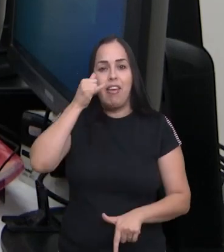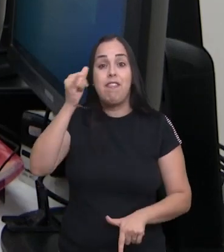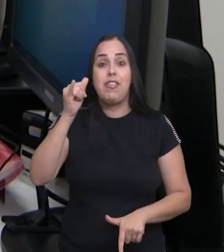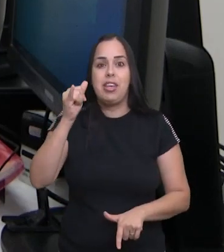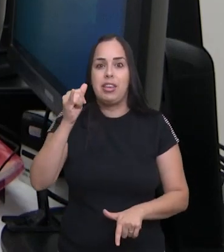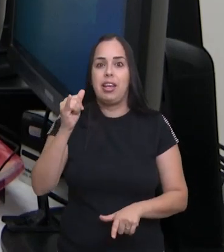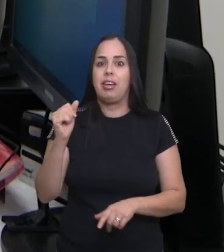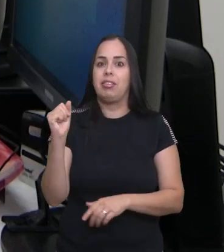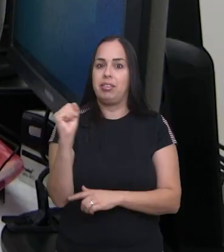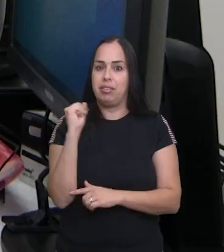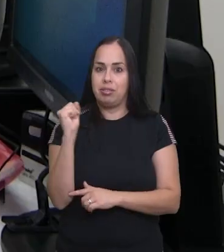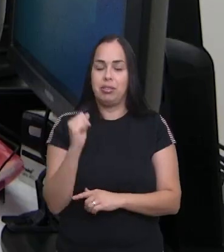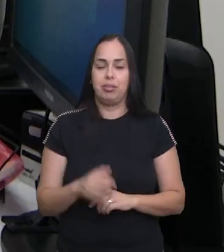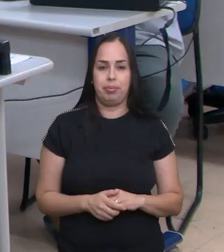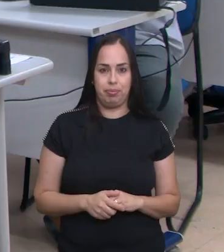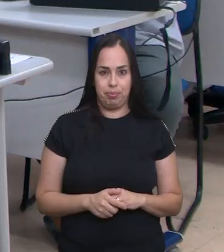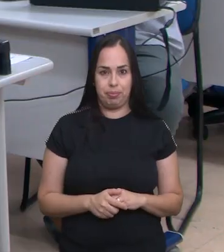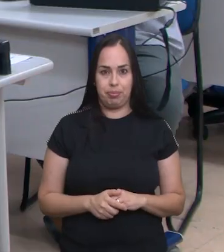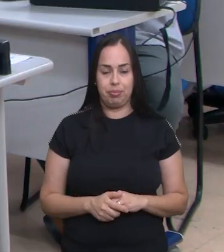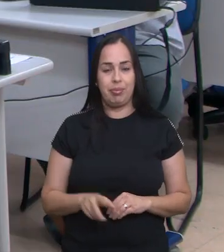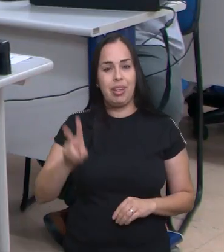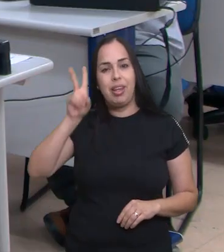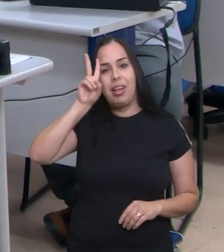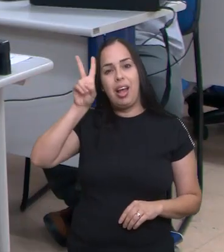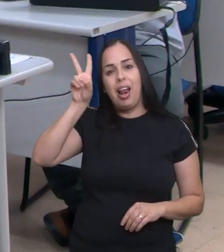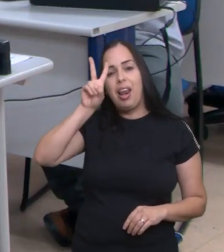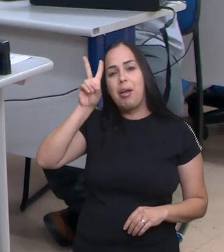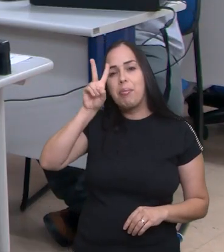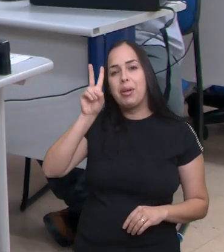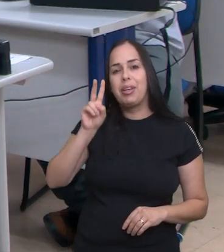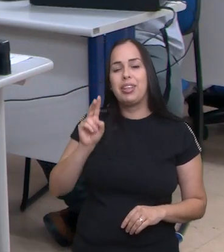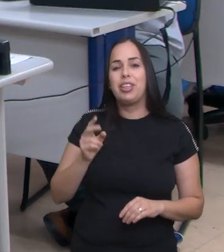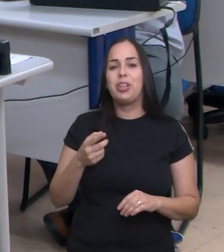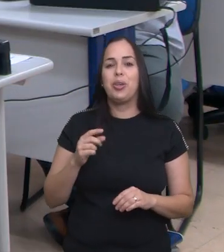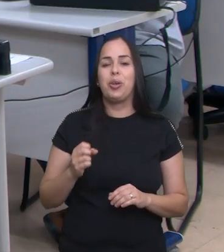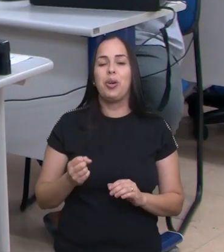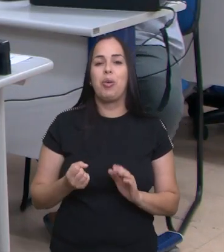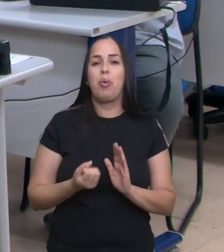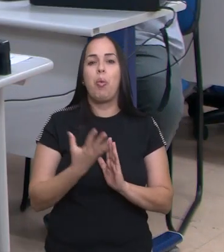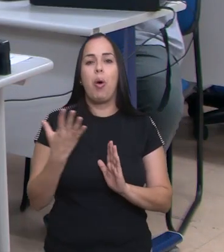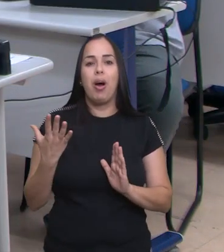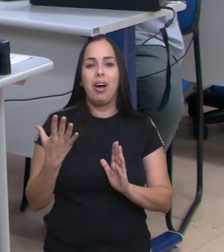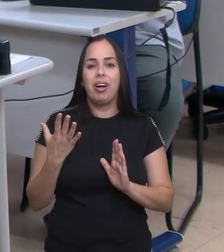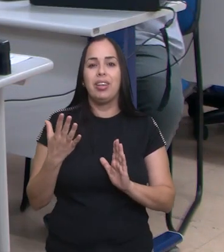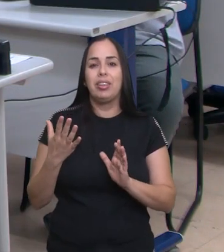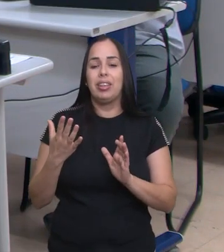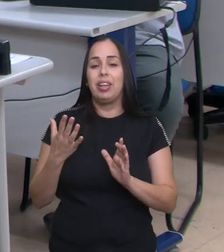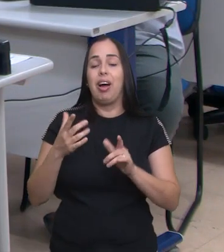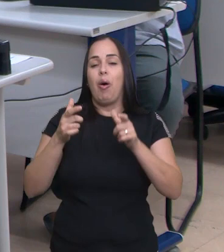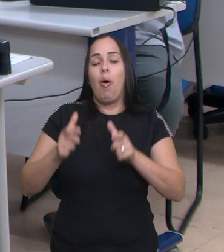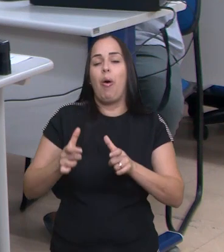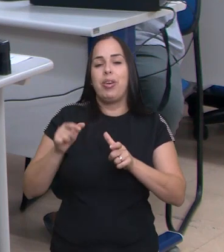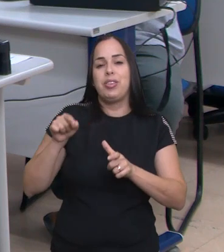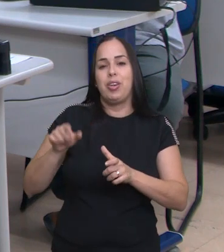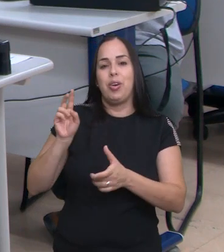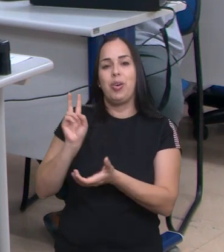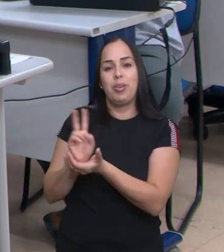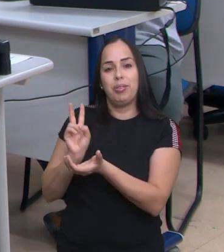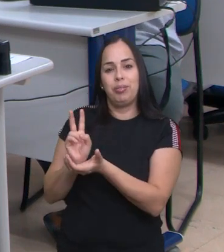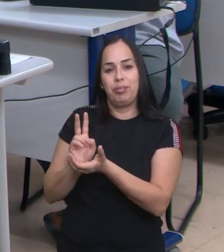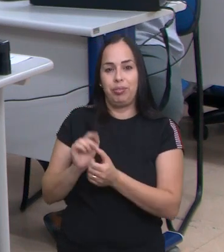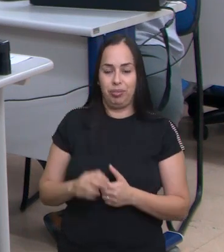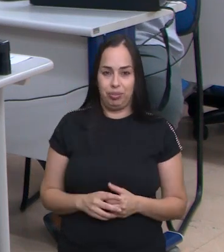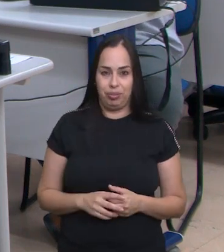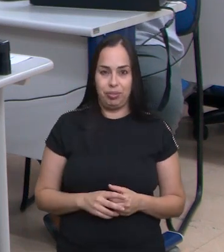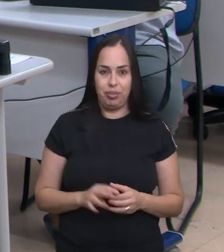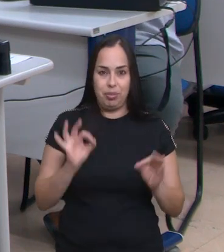logicamente, esses casos mais graves. E a gente lembra mais uma vez os números e endereços dos Conselhos Tutelares de São José,